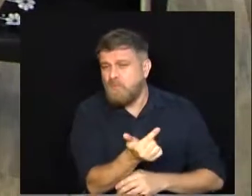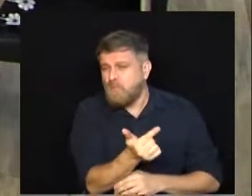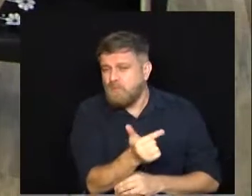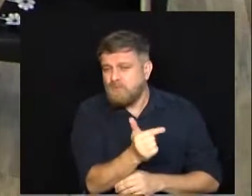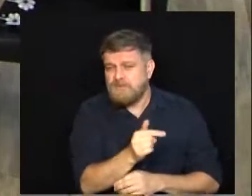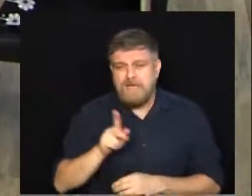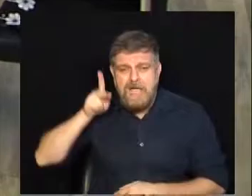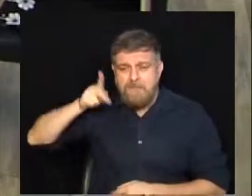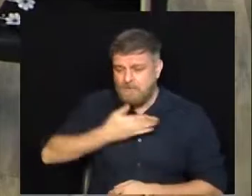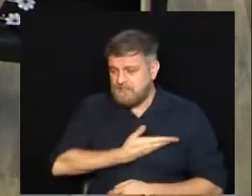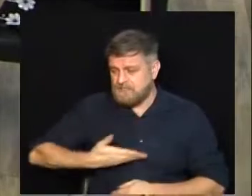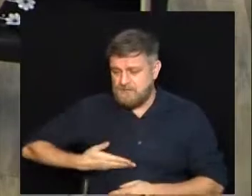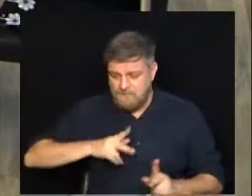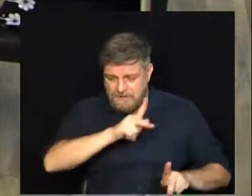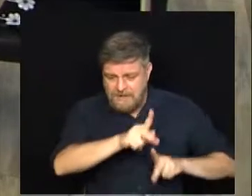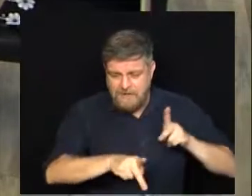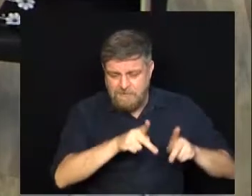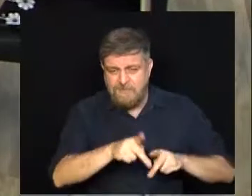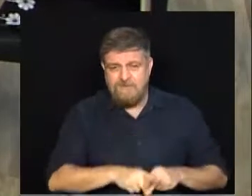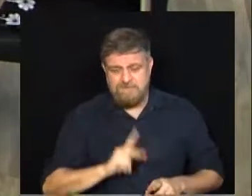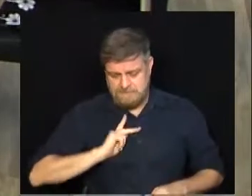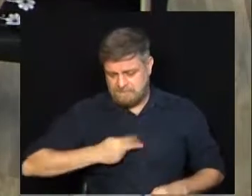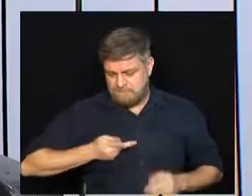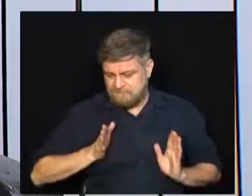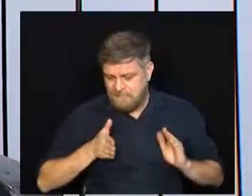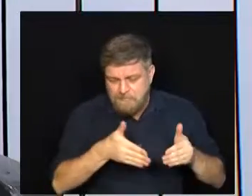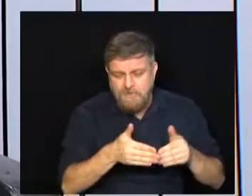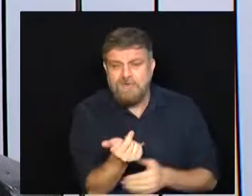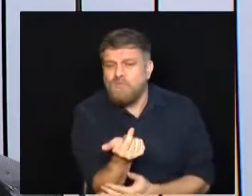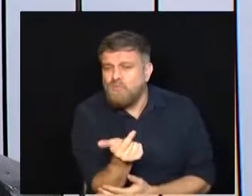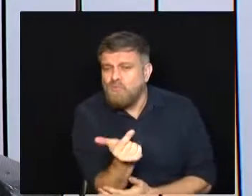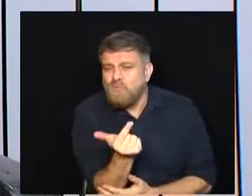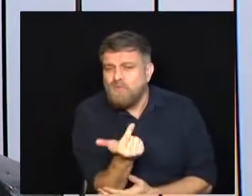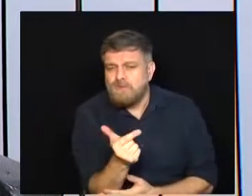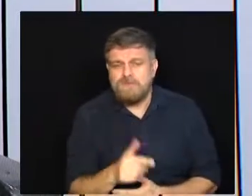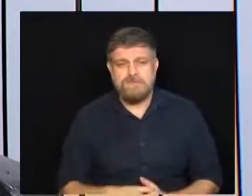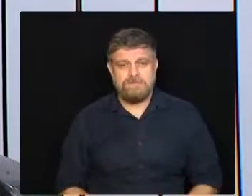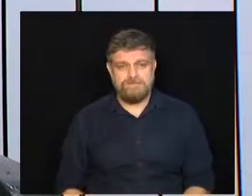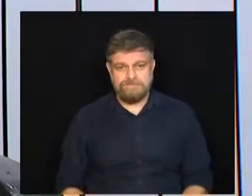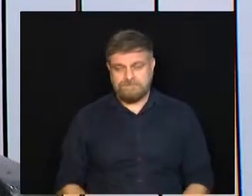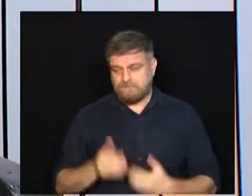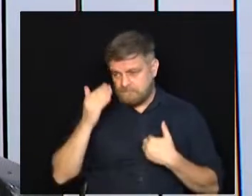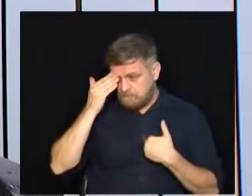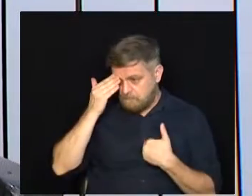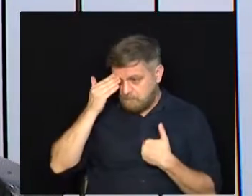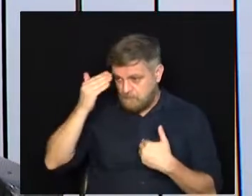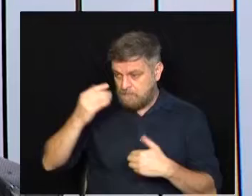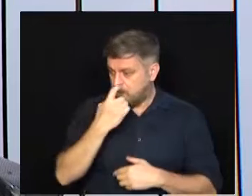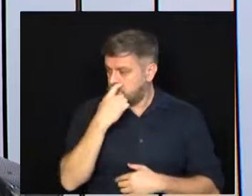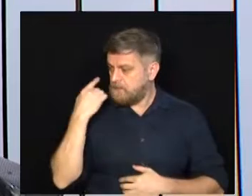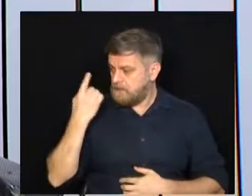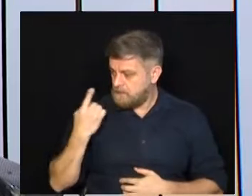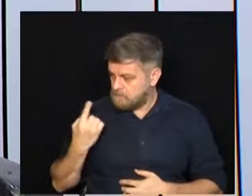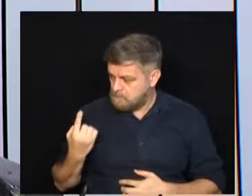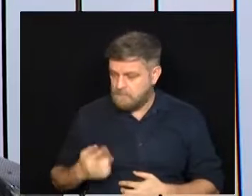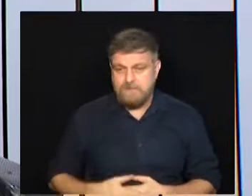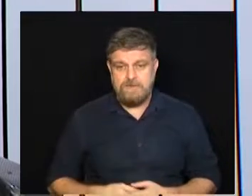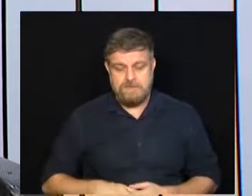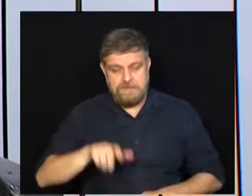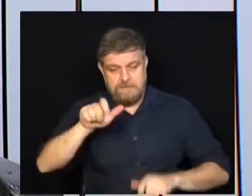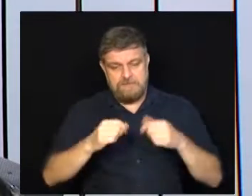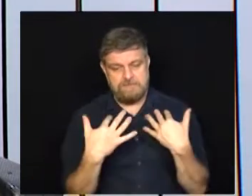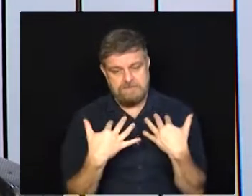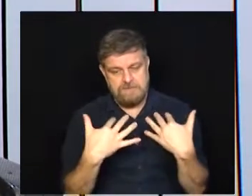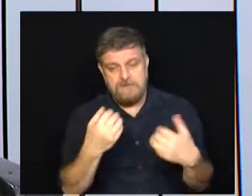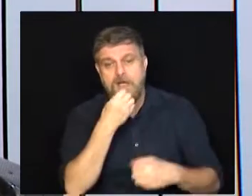política pública para essa população. Vereador, seja bem-vindo. Obrigado, Mina. Boa tarde aí aos telespectadores da